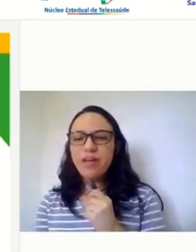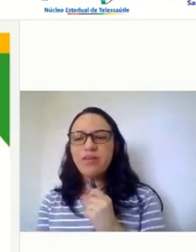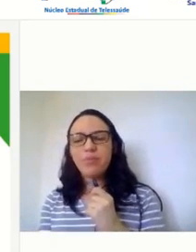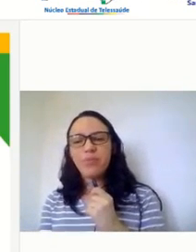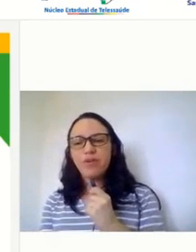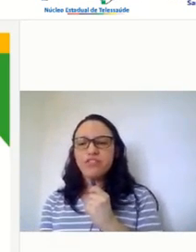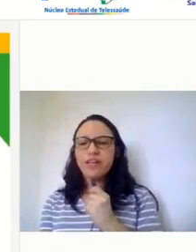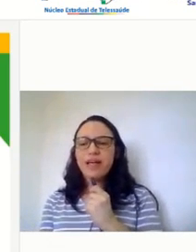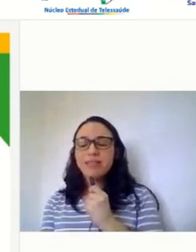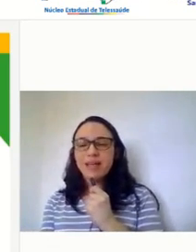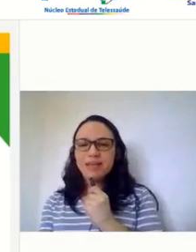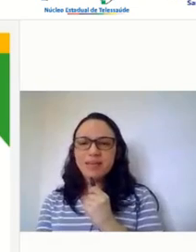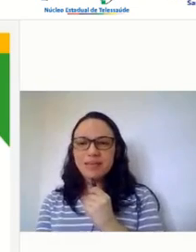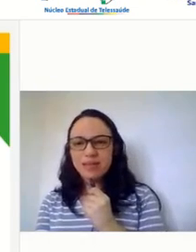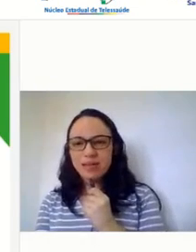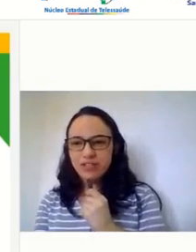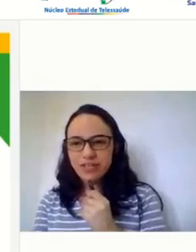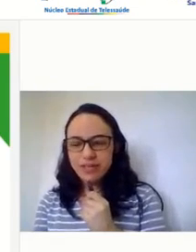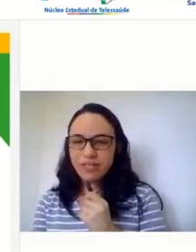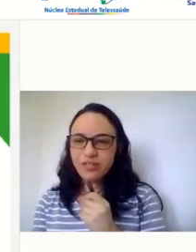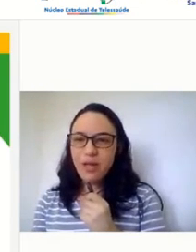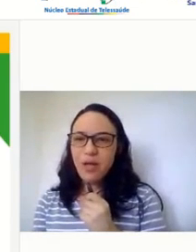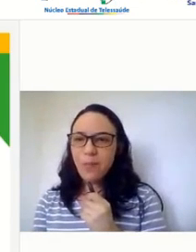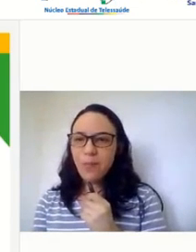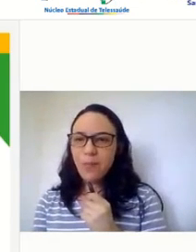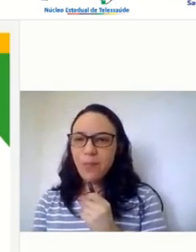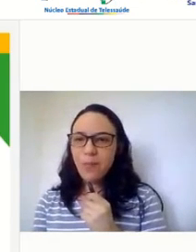que o